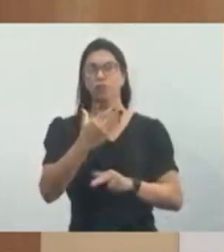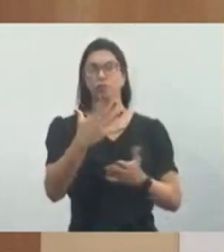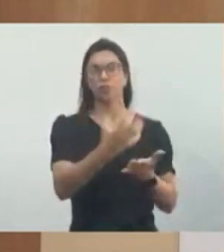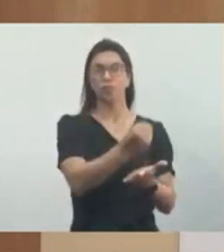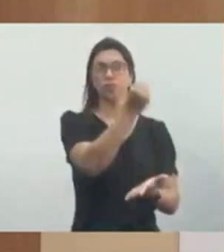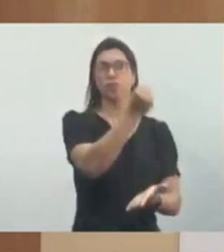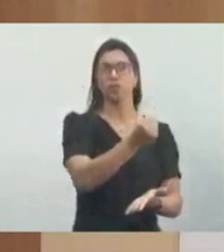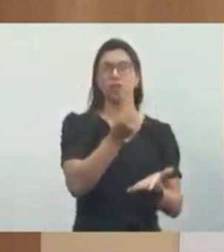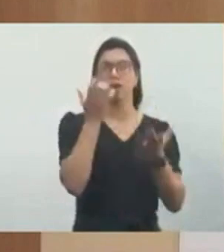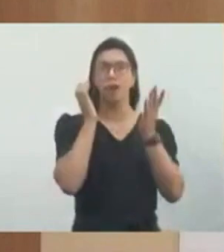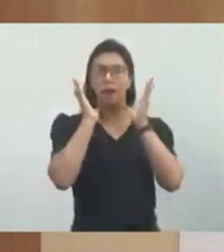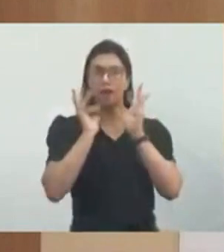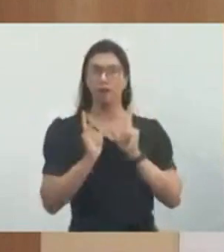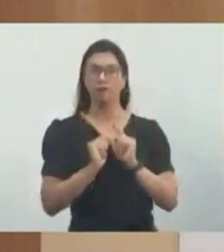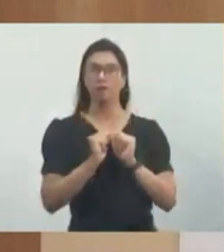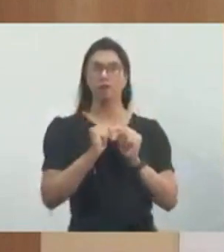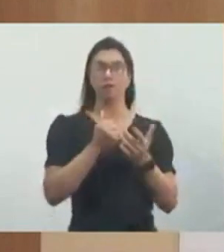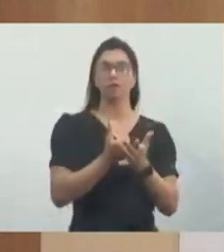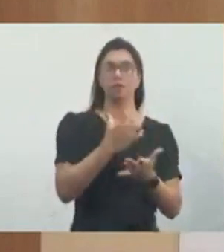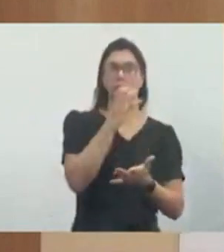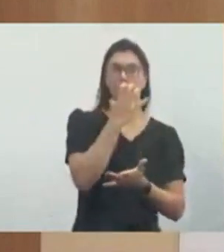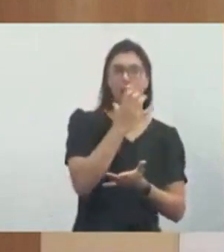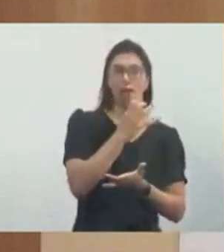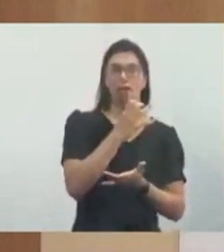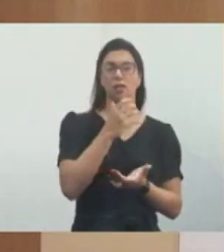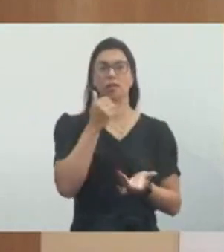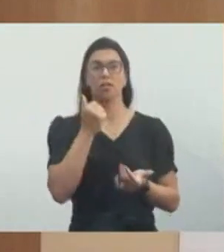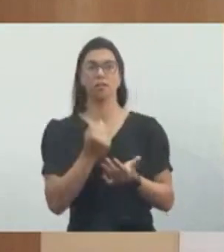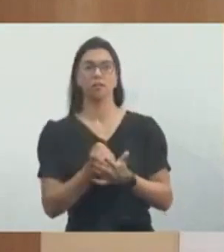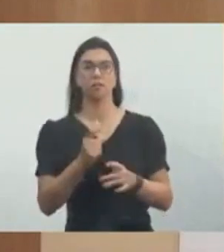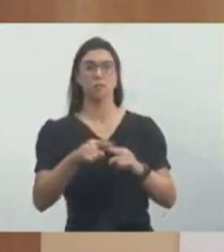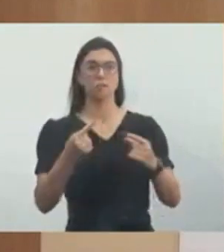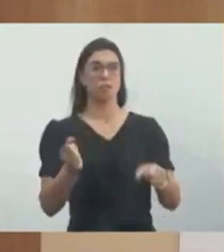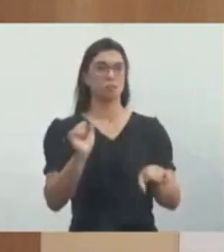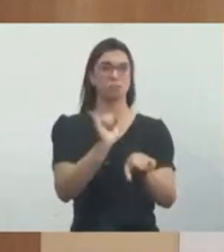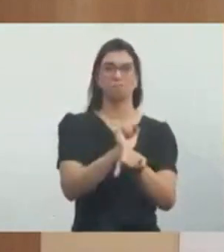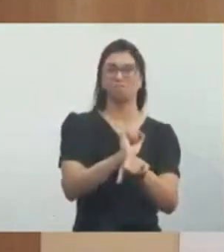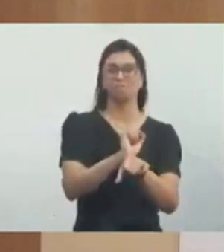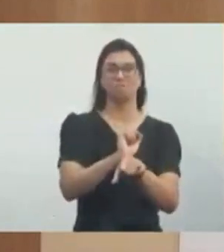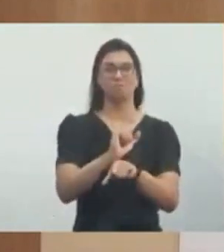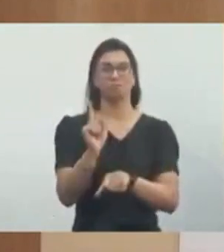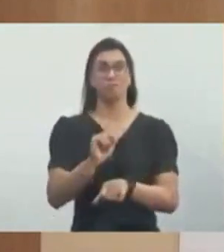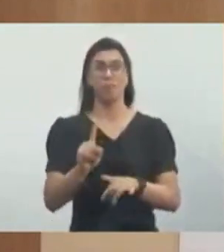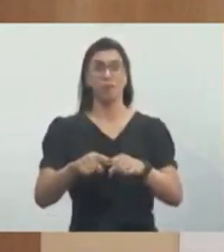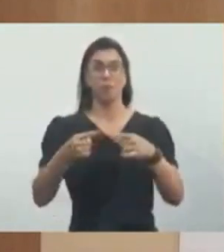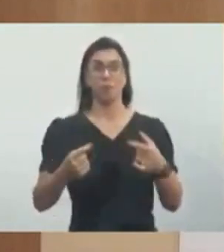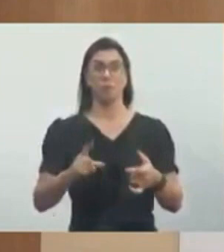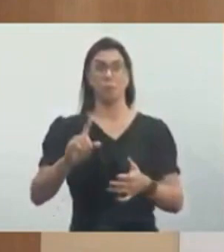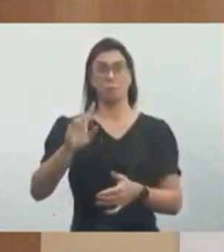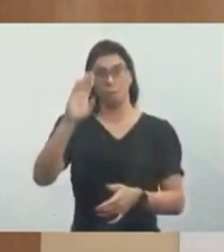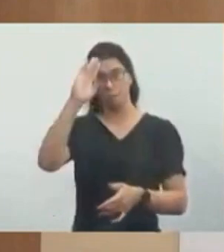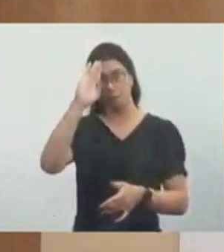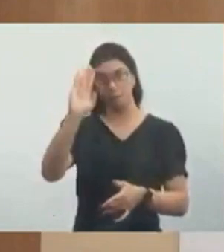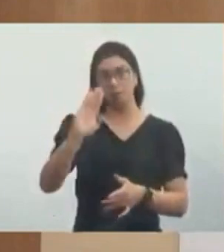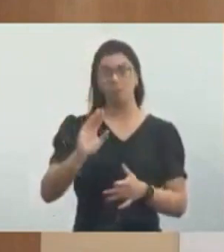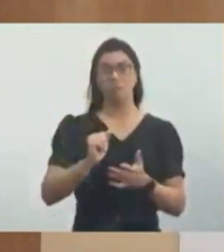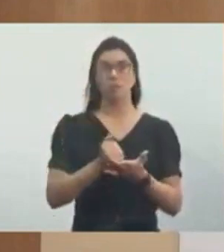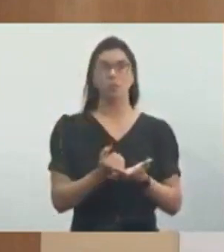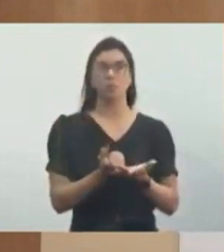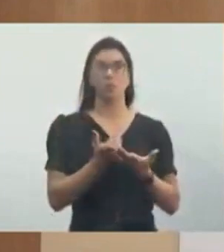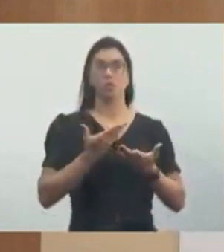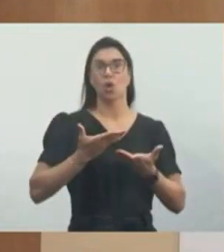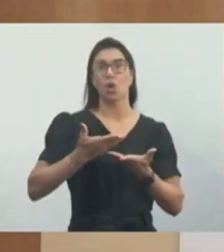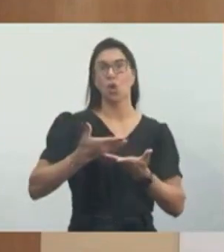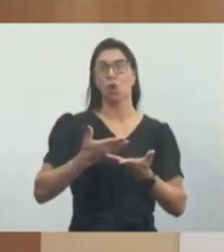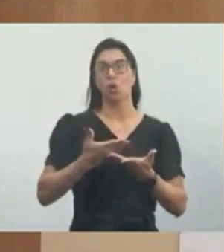animais, cadelas no cio, né, cadelas prenhas, não param de acontecer, principalmente de filhotes, tá? Que